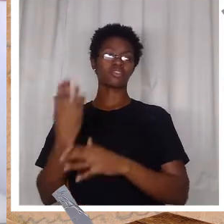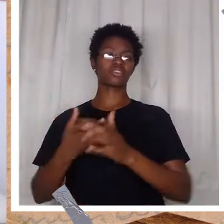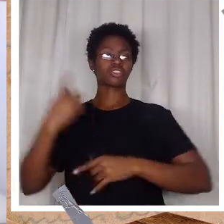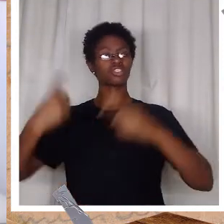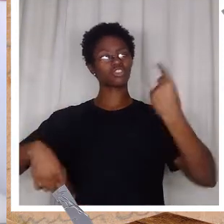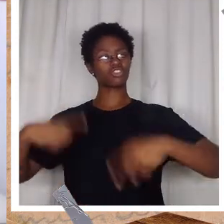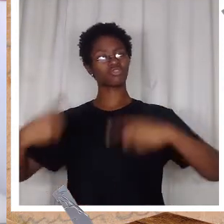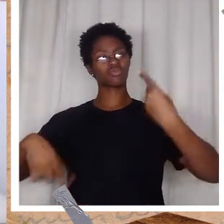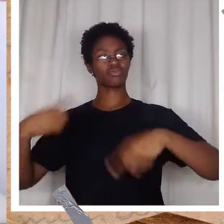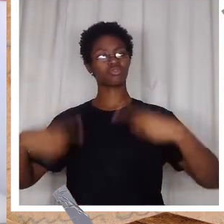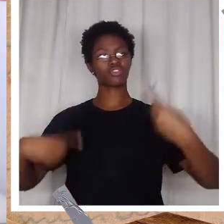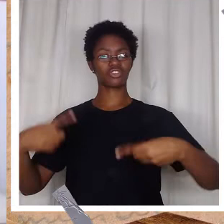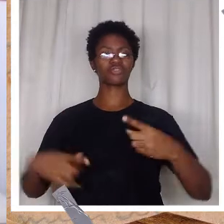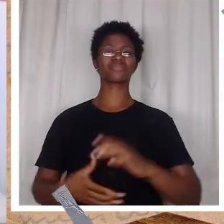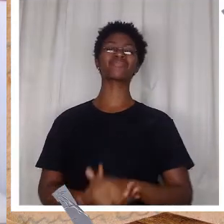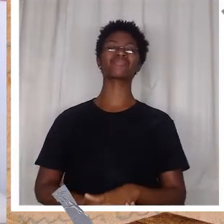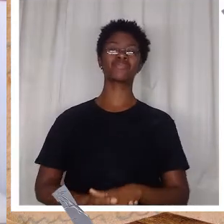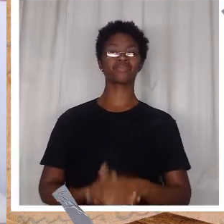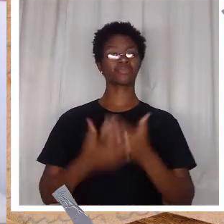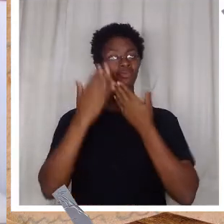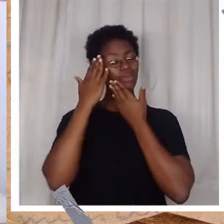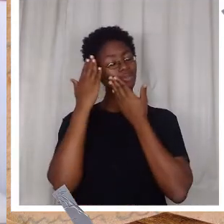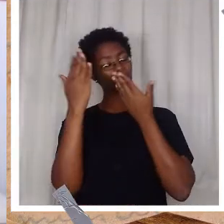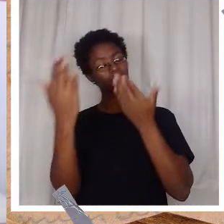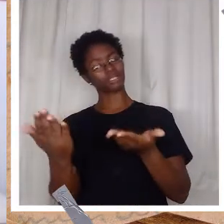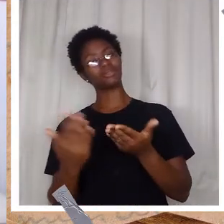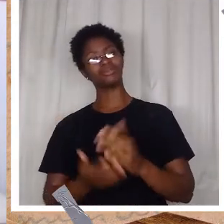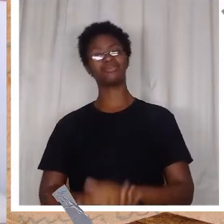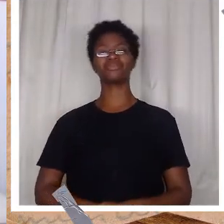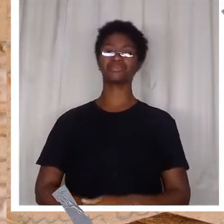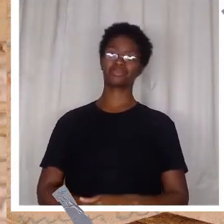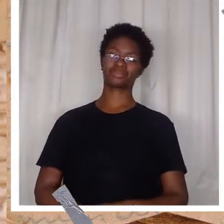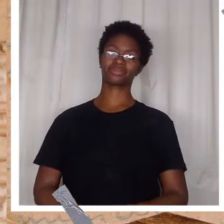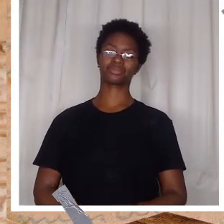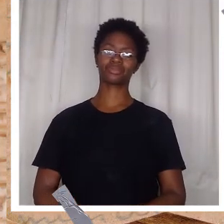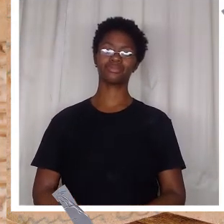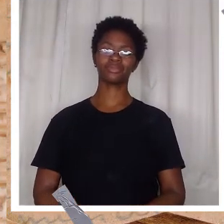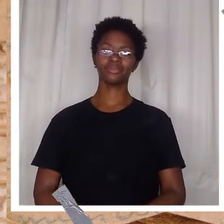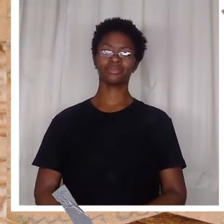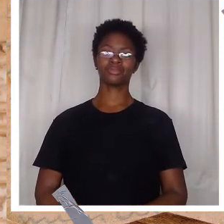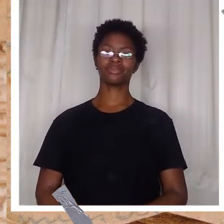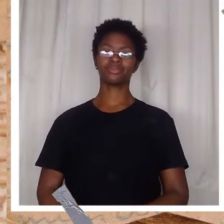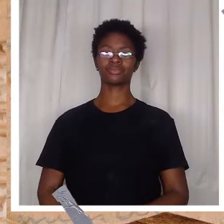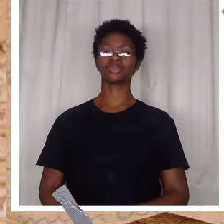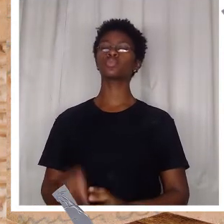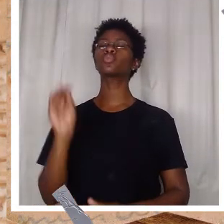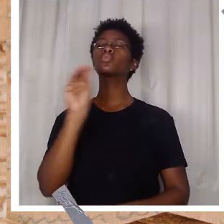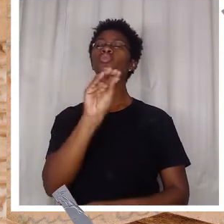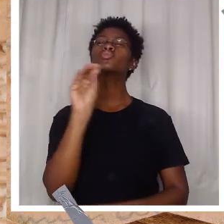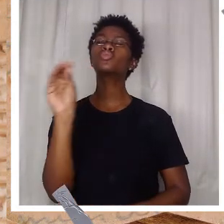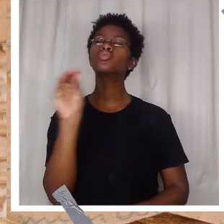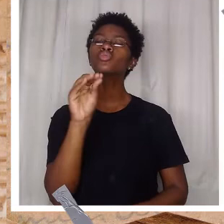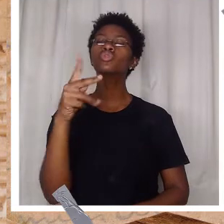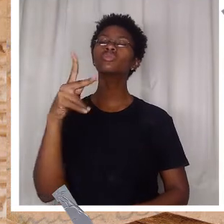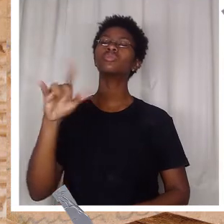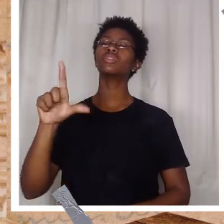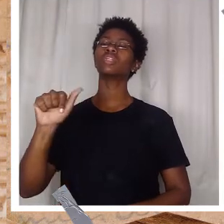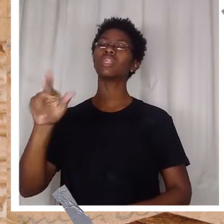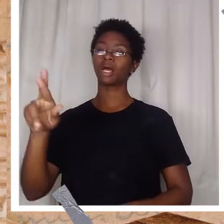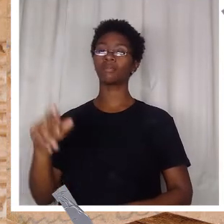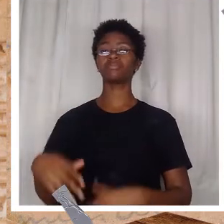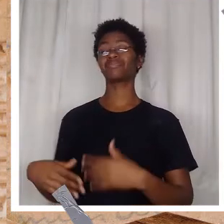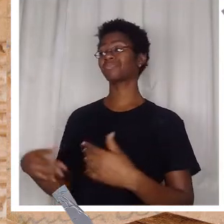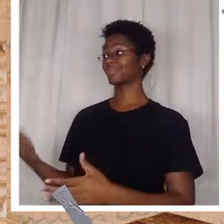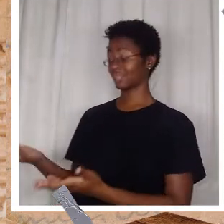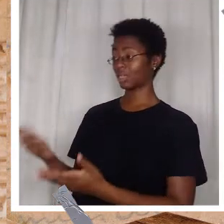toda a força necessária. Muito obrigado. Muito obrigado, gente. Um beijo grande, Pilar, Rabelo,